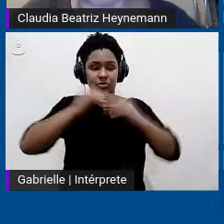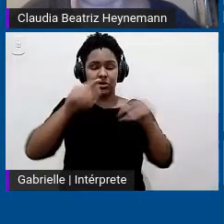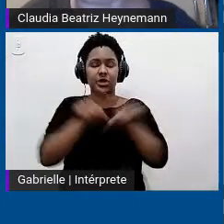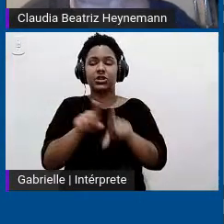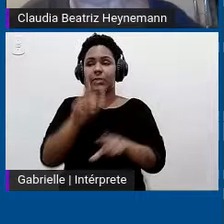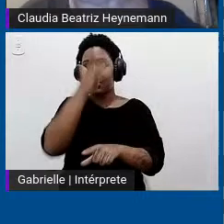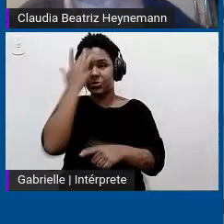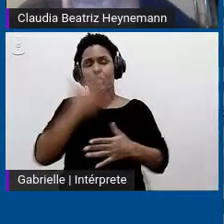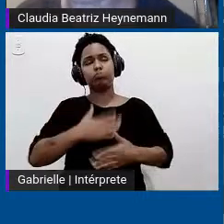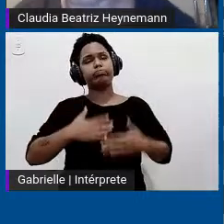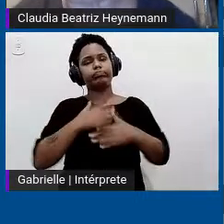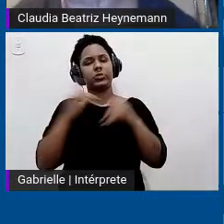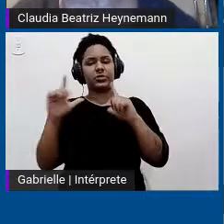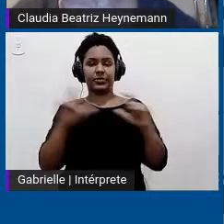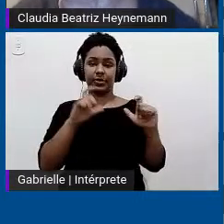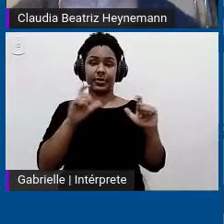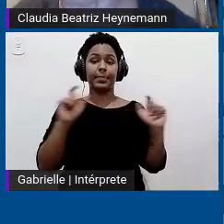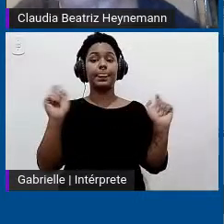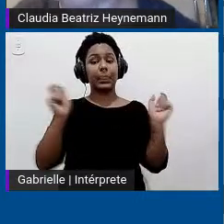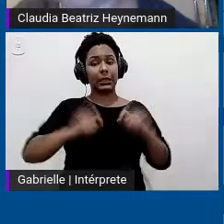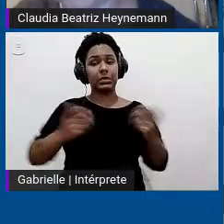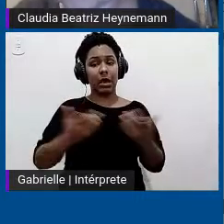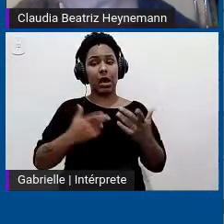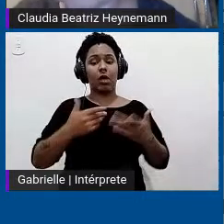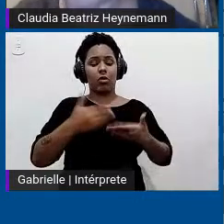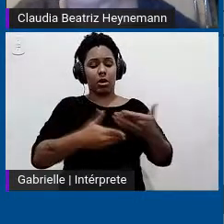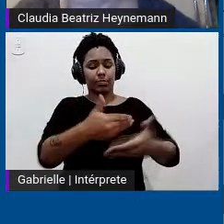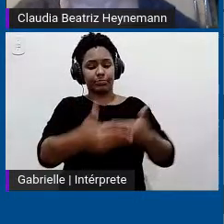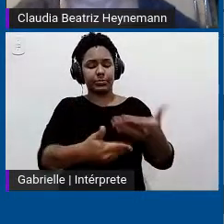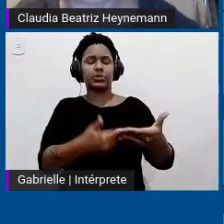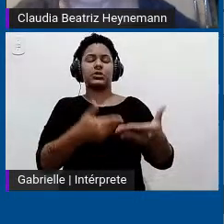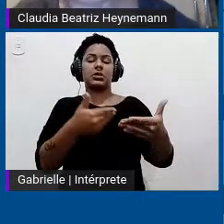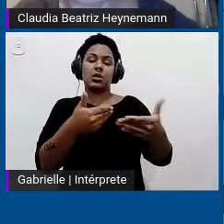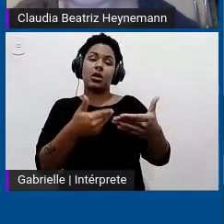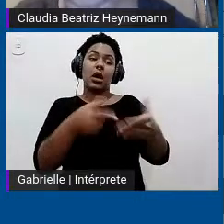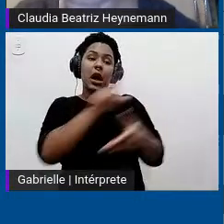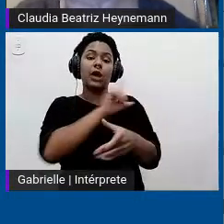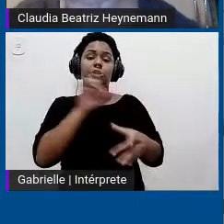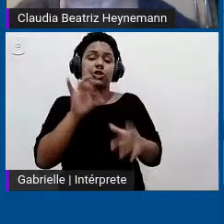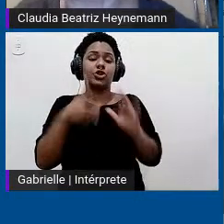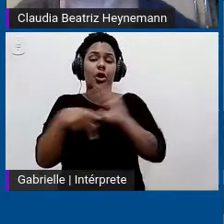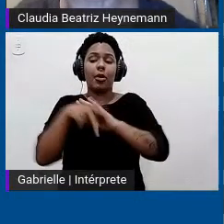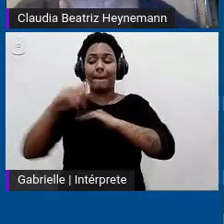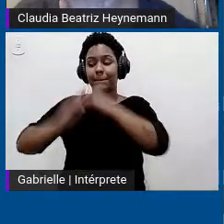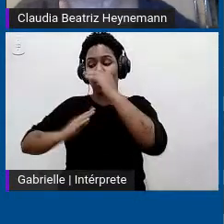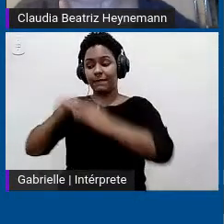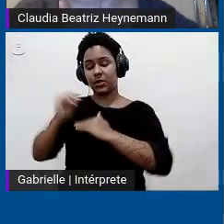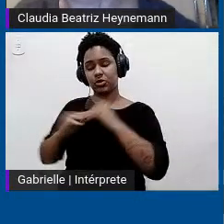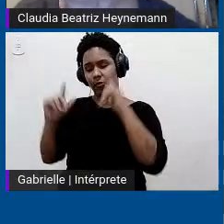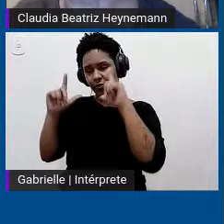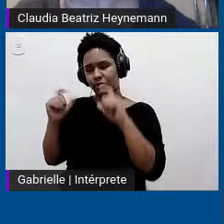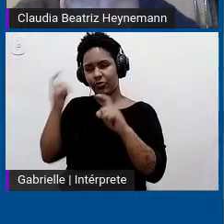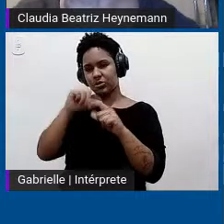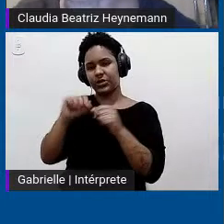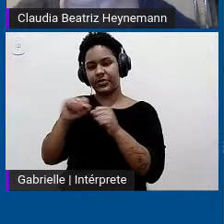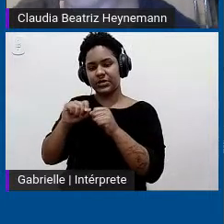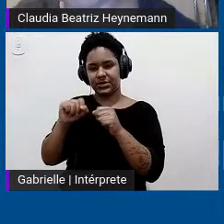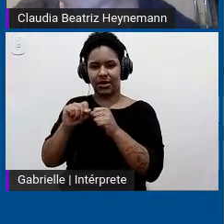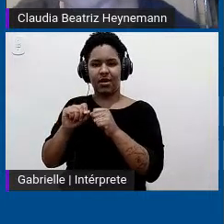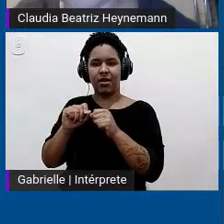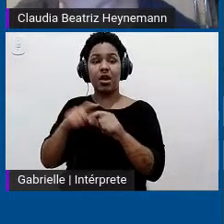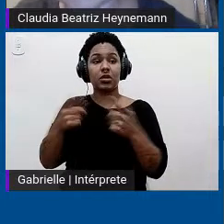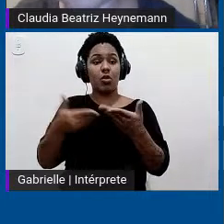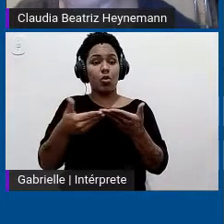possível agora o domínio de etapas antes reservadas aos fotógrafos em seus estúdios, abrindo-se um capítulo decisivo na